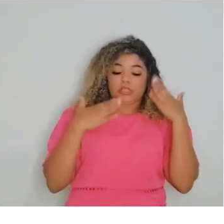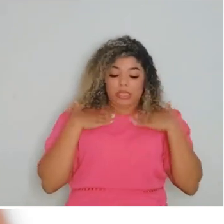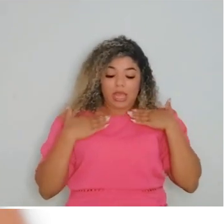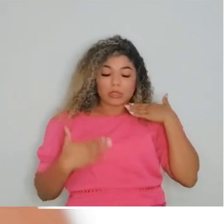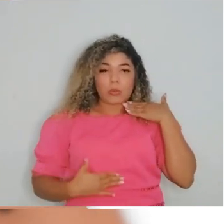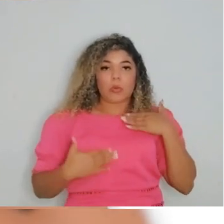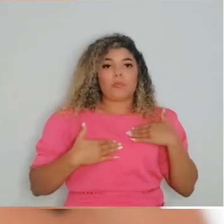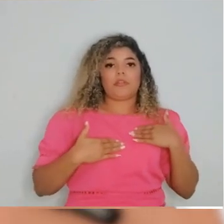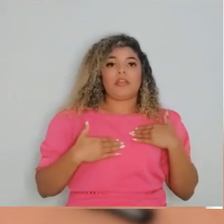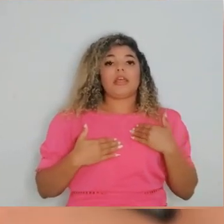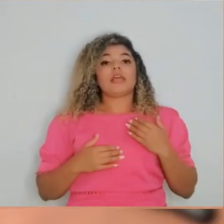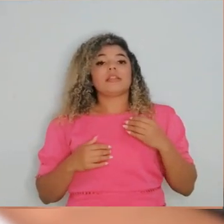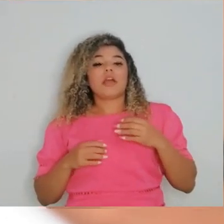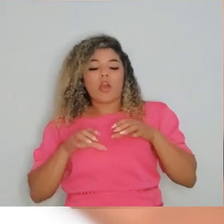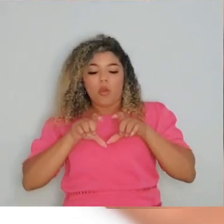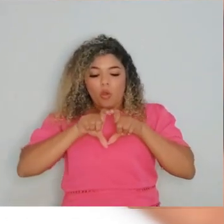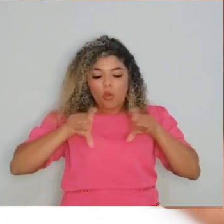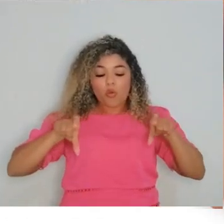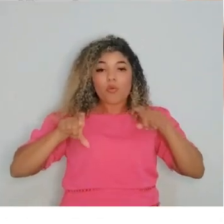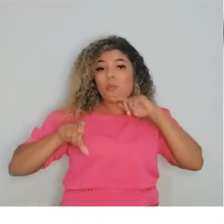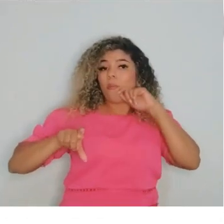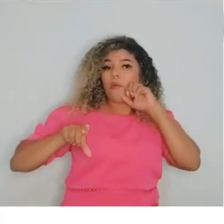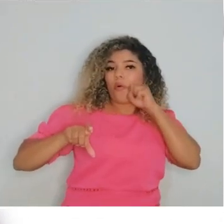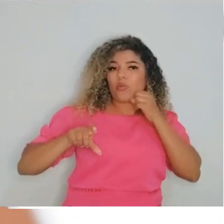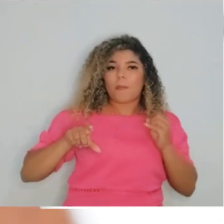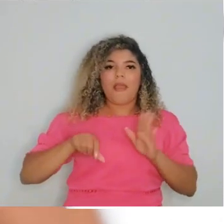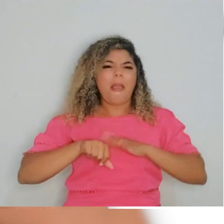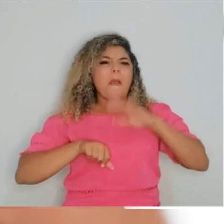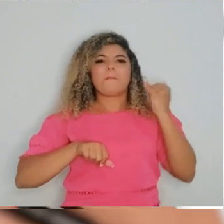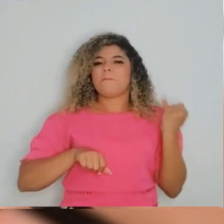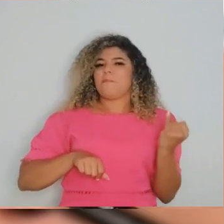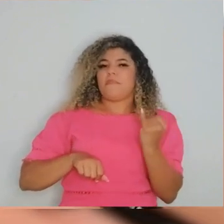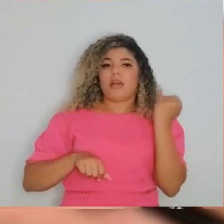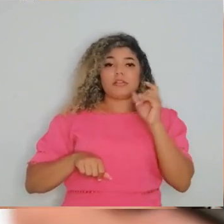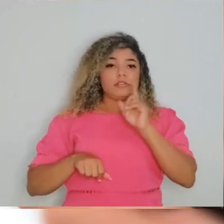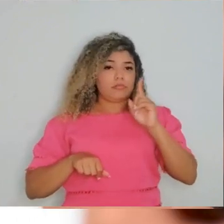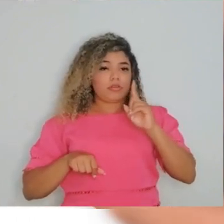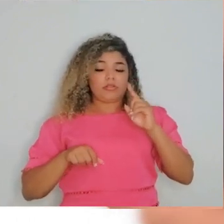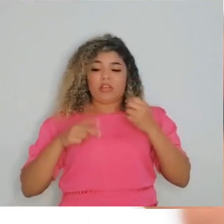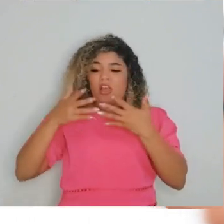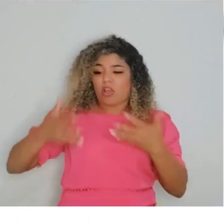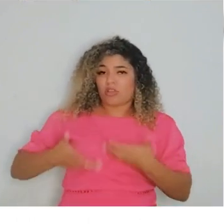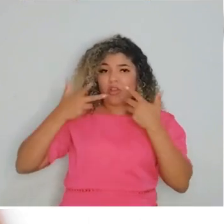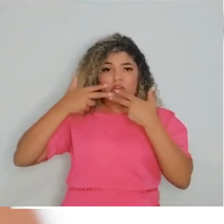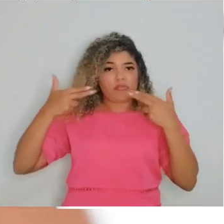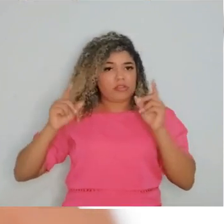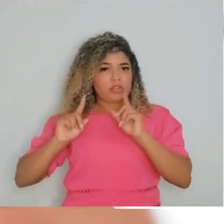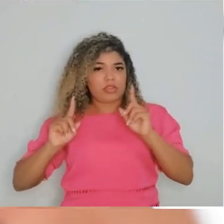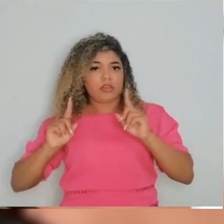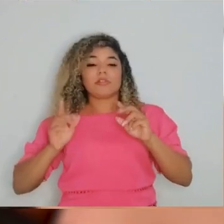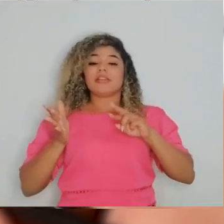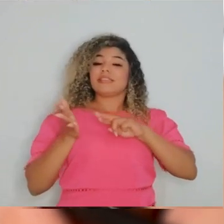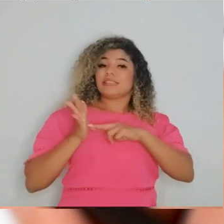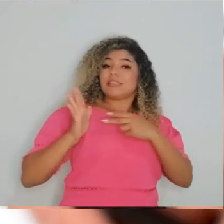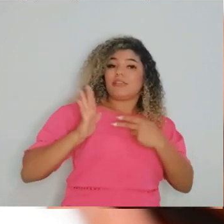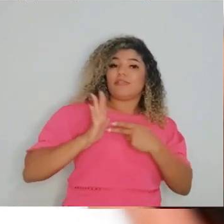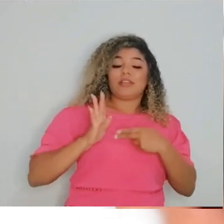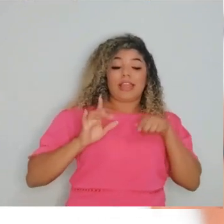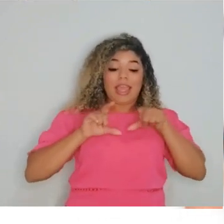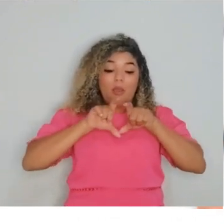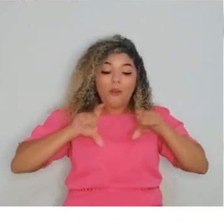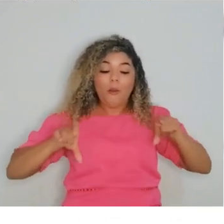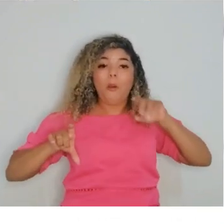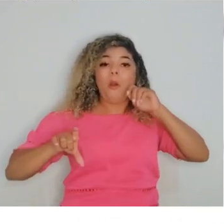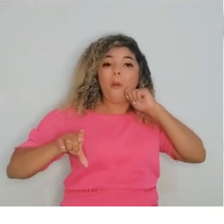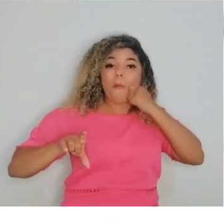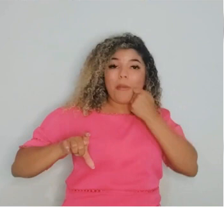quantidade. Assim, o grupo dos pães, por exemplo, não é o mais importante que o dos vegetais, apenas deve ser consumido em